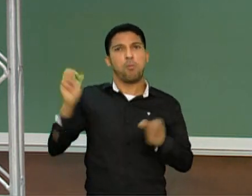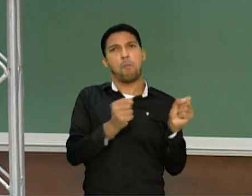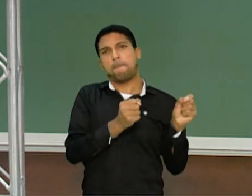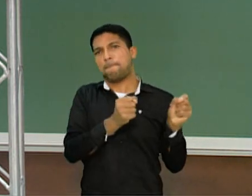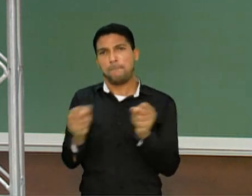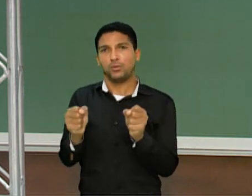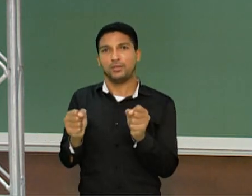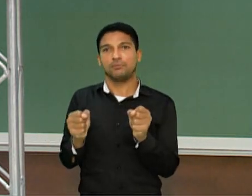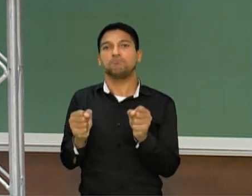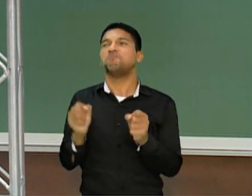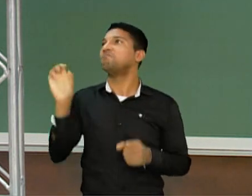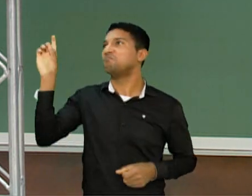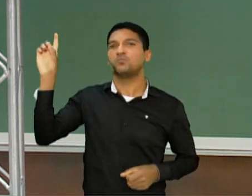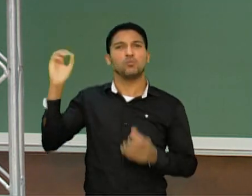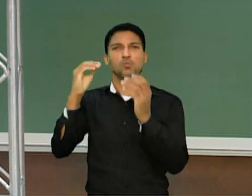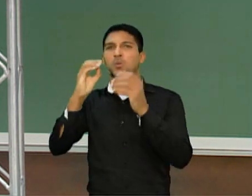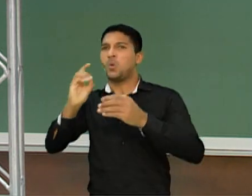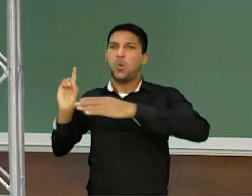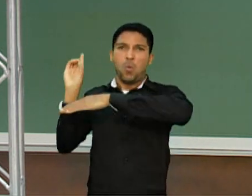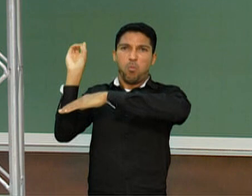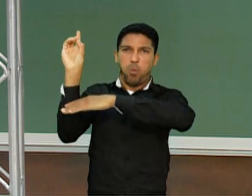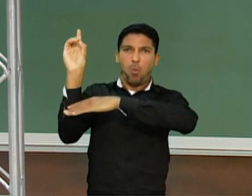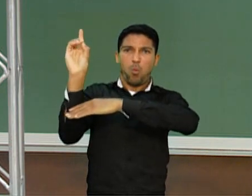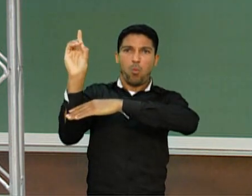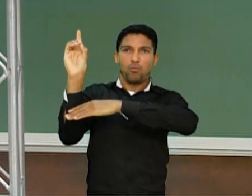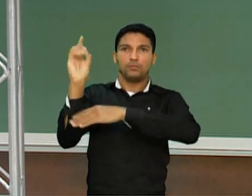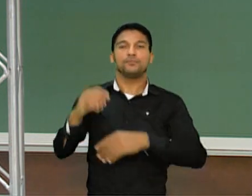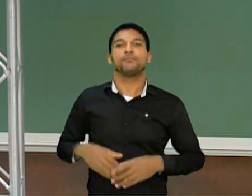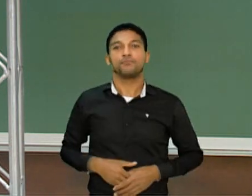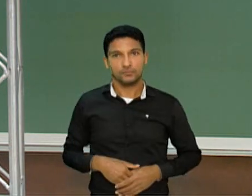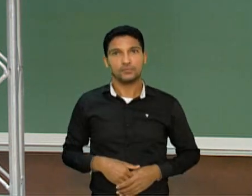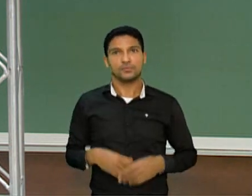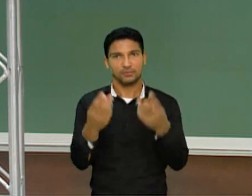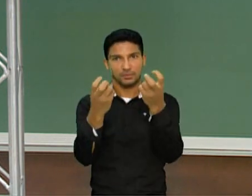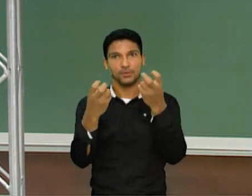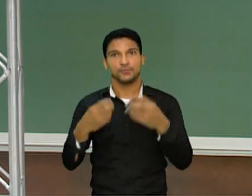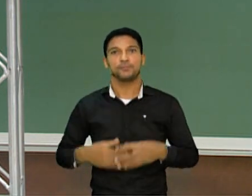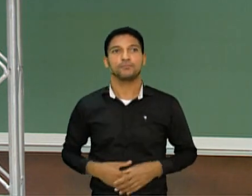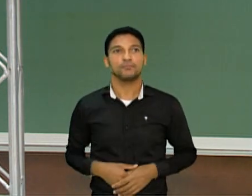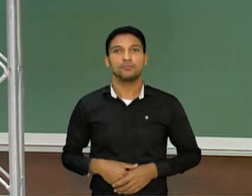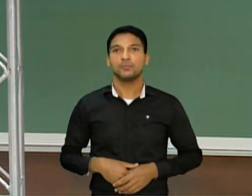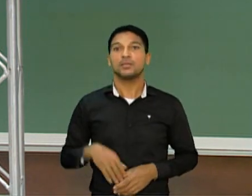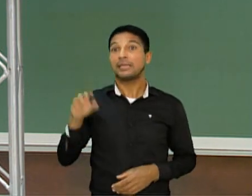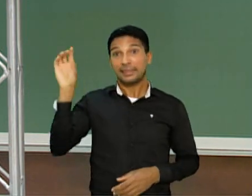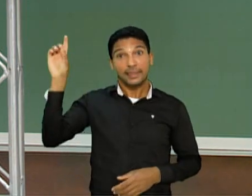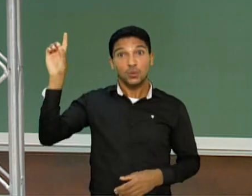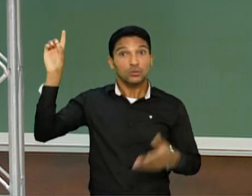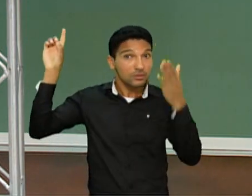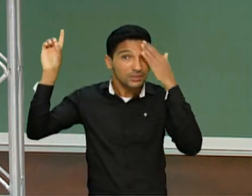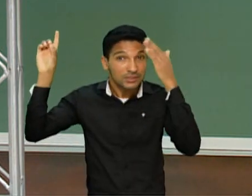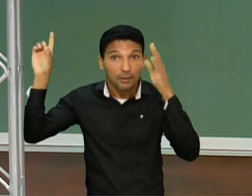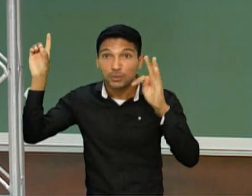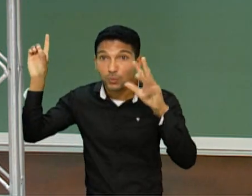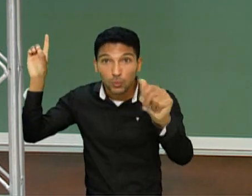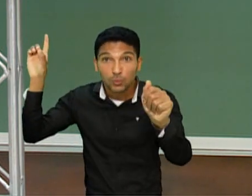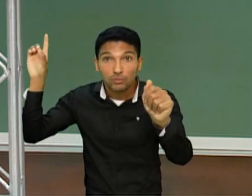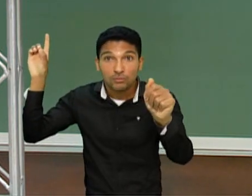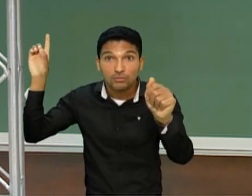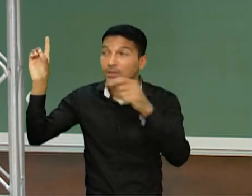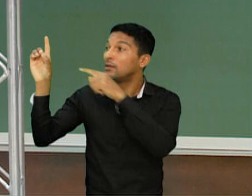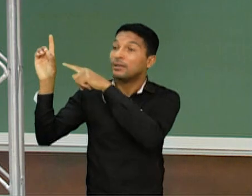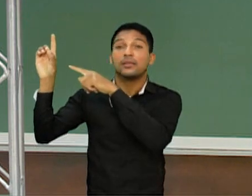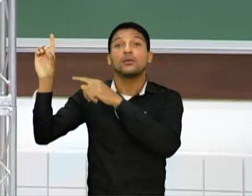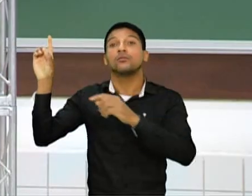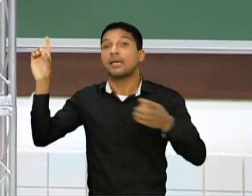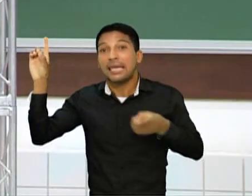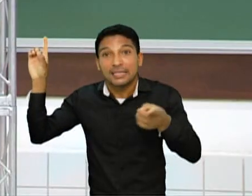poder. Se ele é onipresente, ele está em todo lugar. Se ele é onisciente, ele consegue saber de tudo. Além de ser eterno,